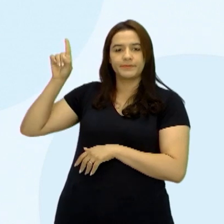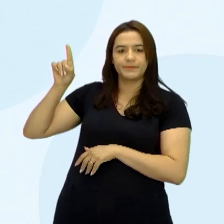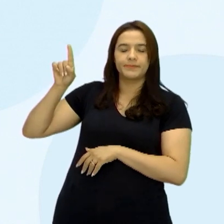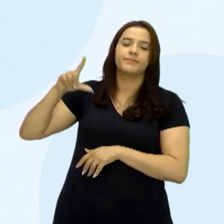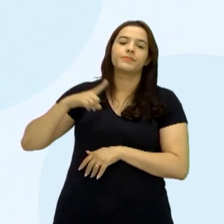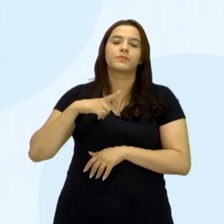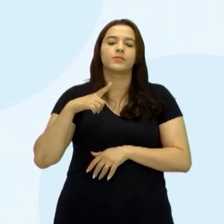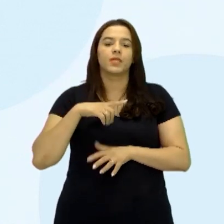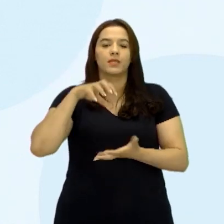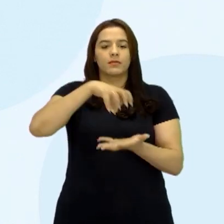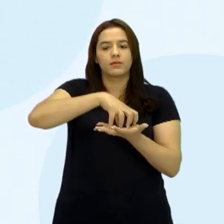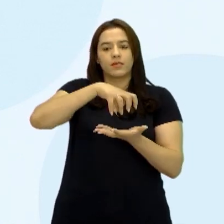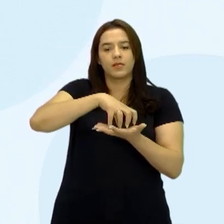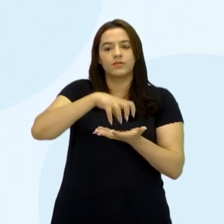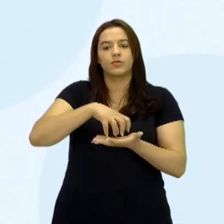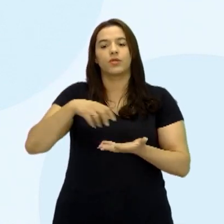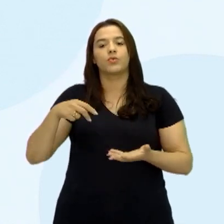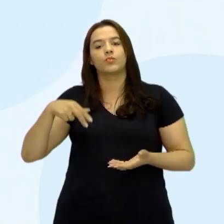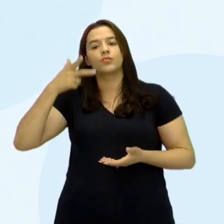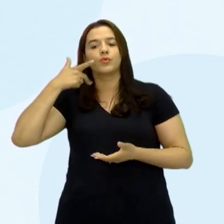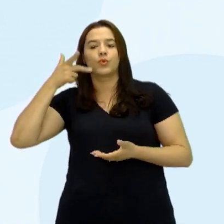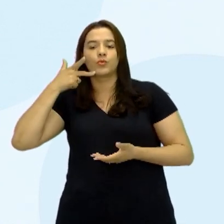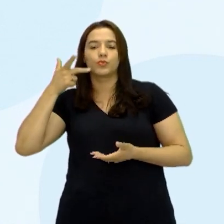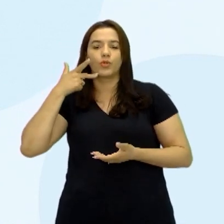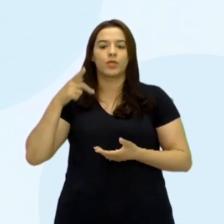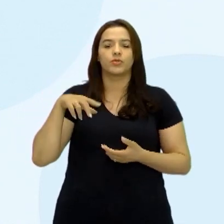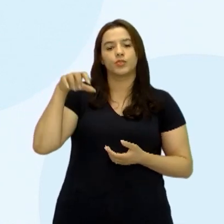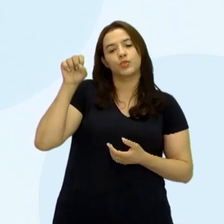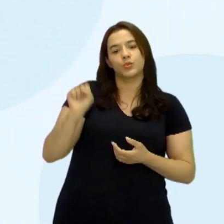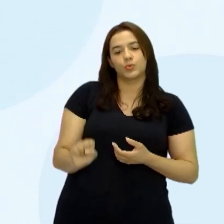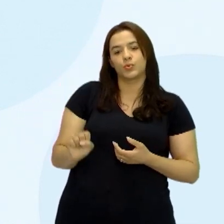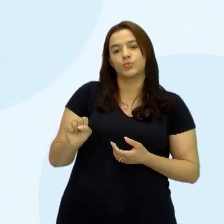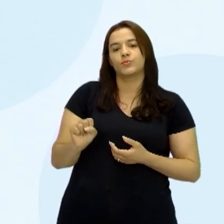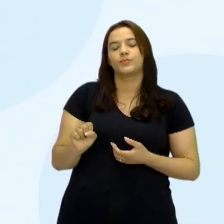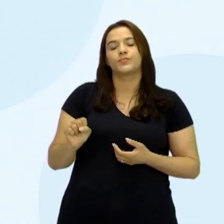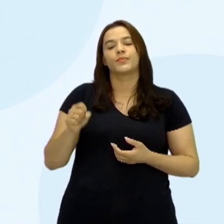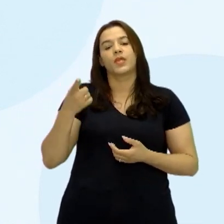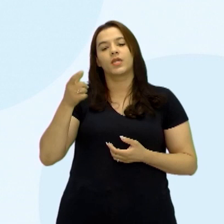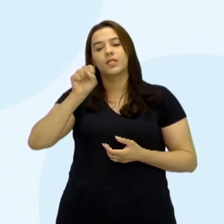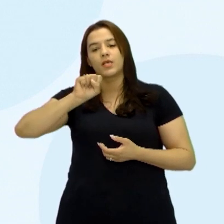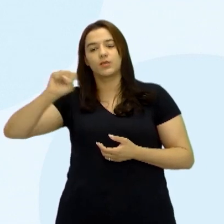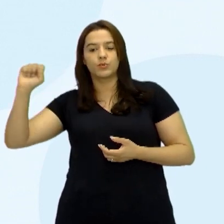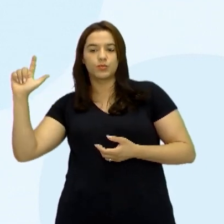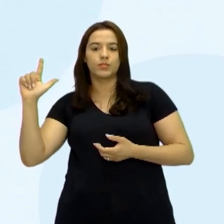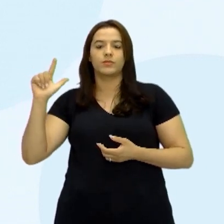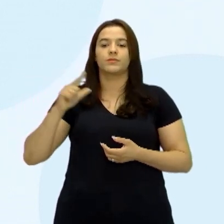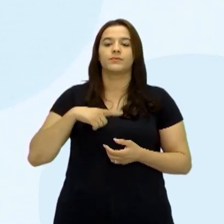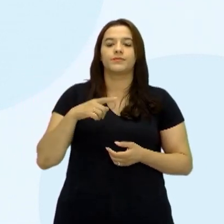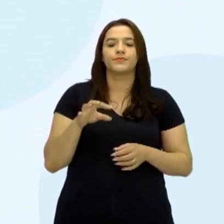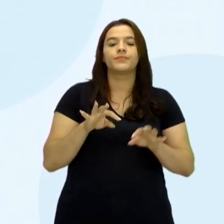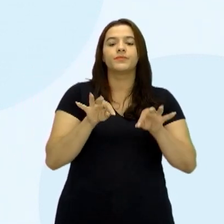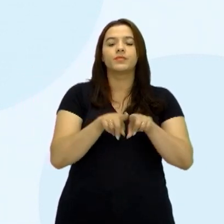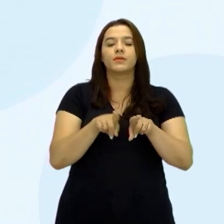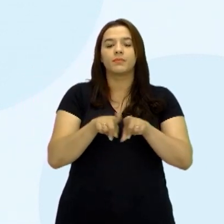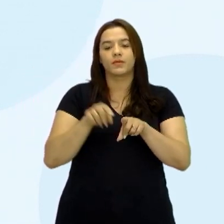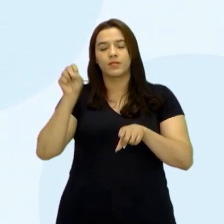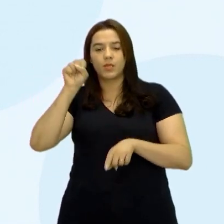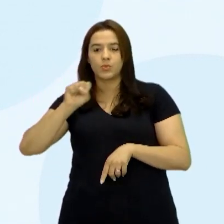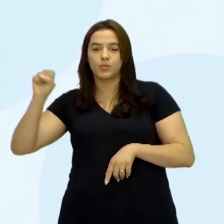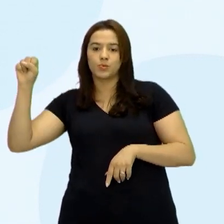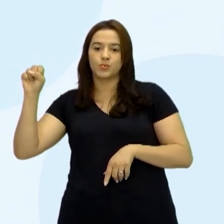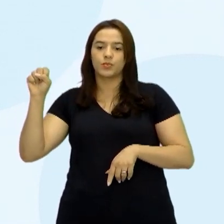região centro-oeste, na região nordeste, na região sul e na região sudeste, né? E a gente observa na região sudeste